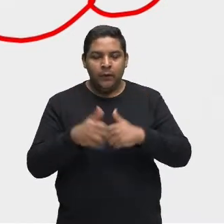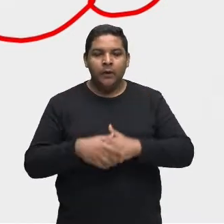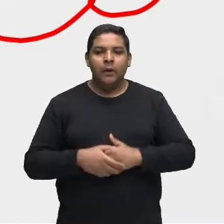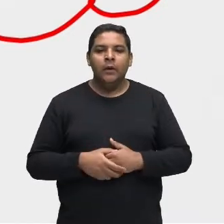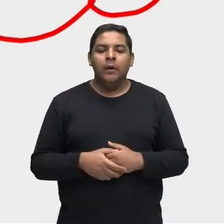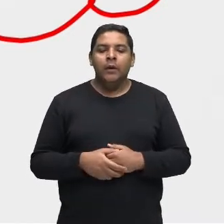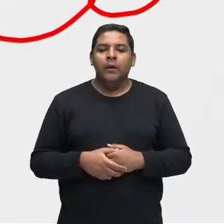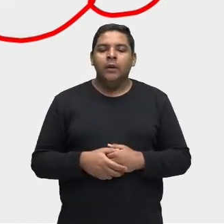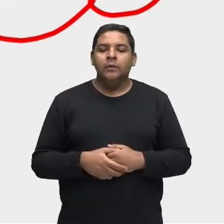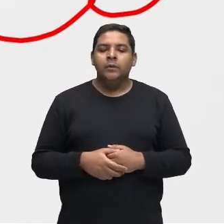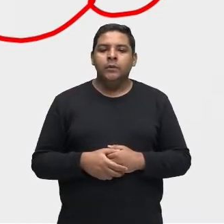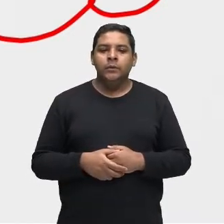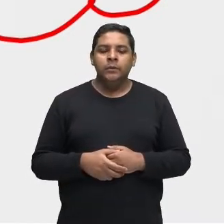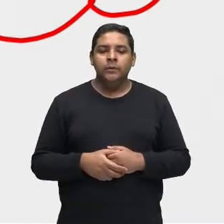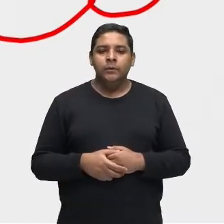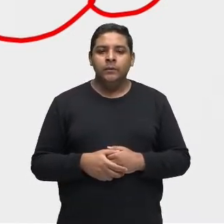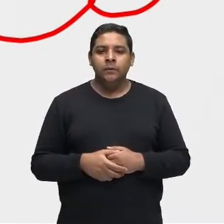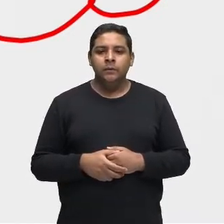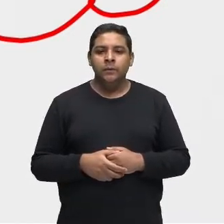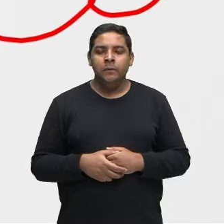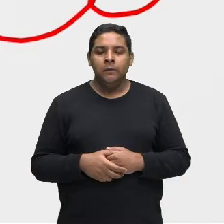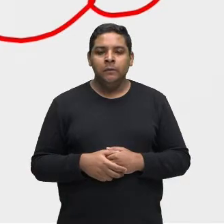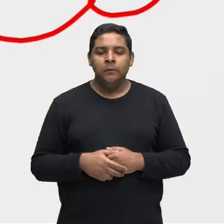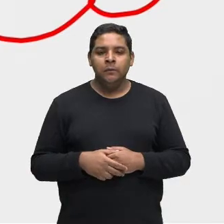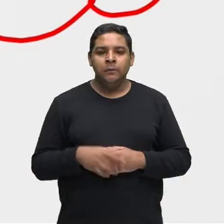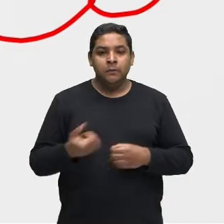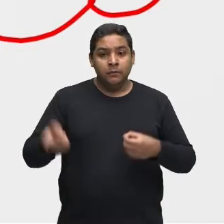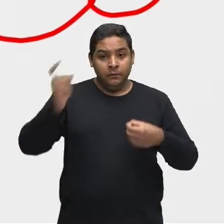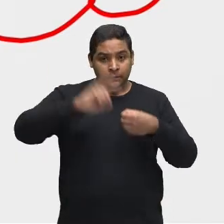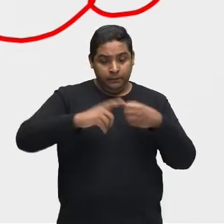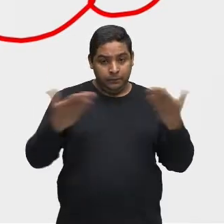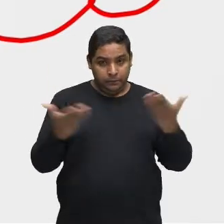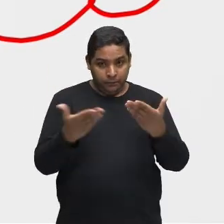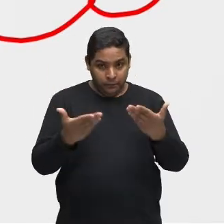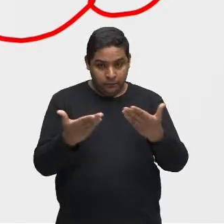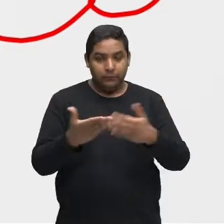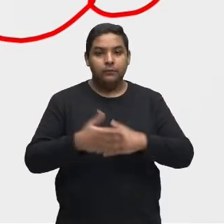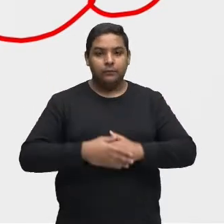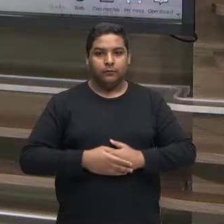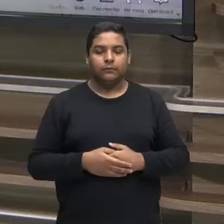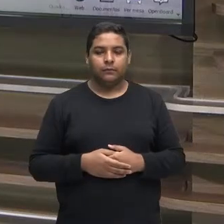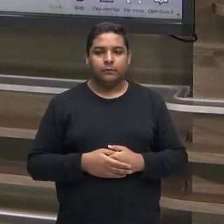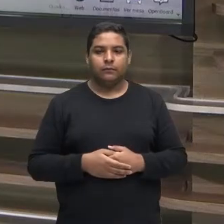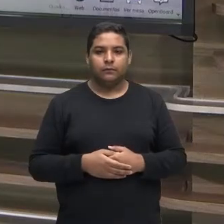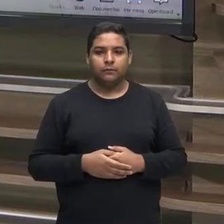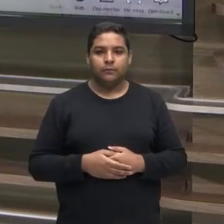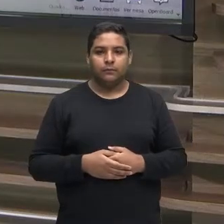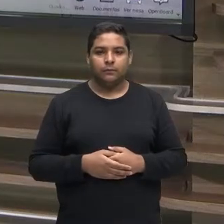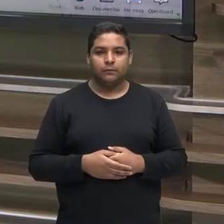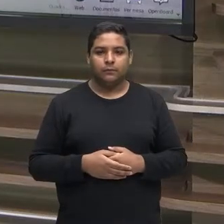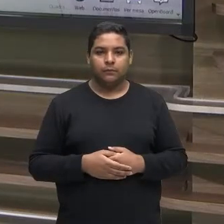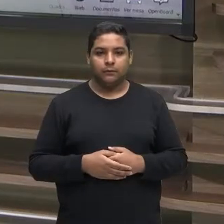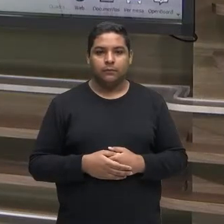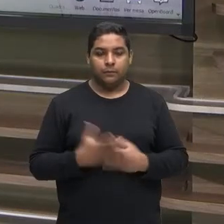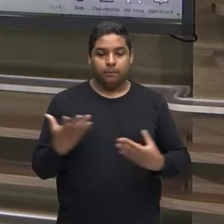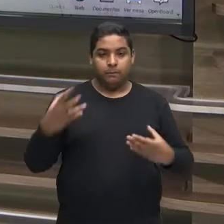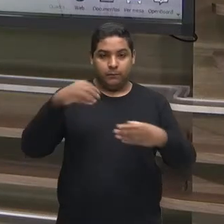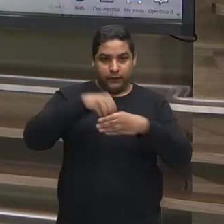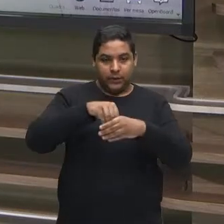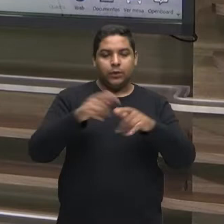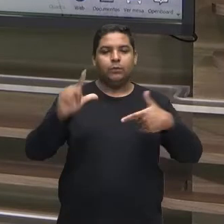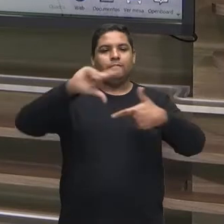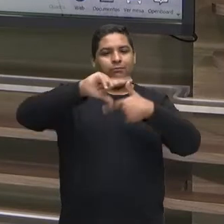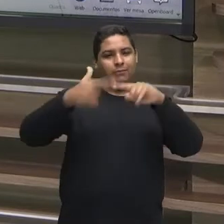só, fazendo uma retrospectiva em cima deste polígono, porque ele é